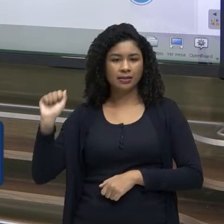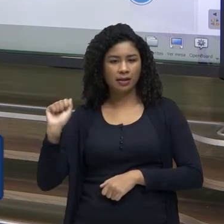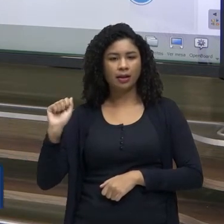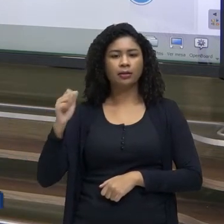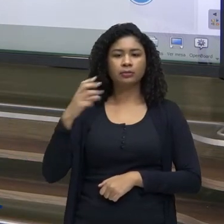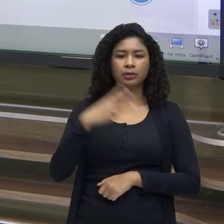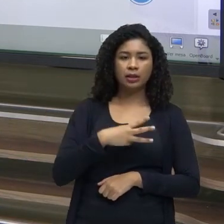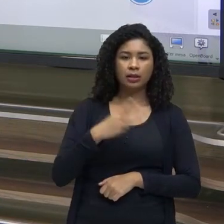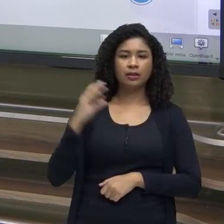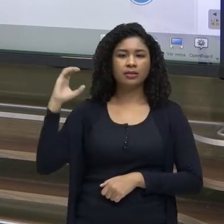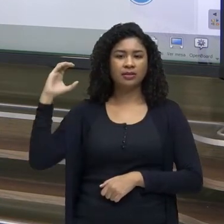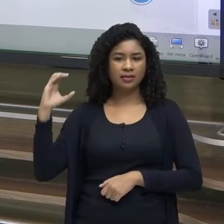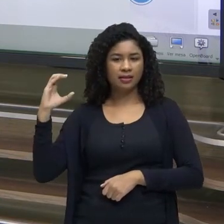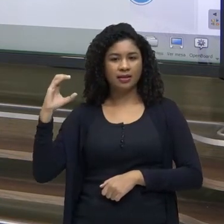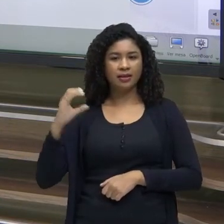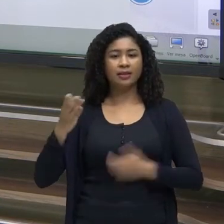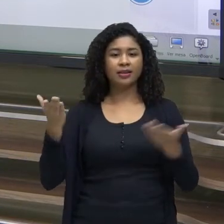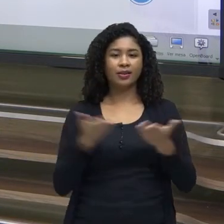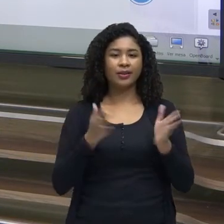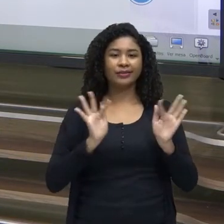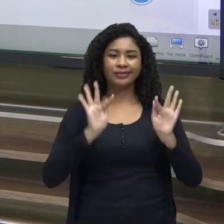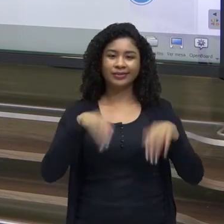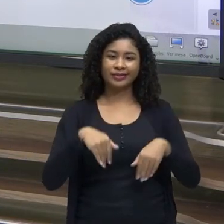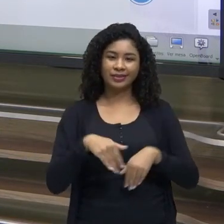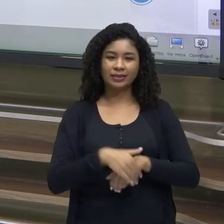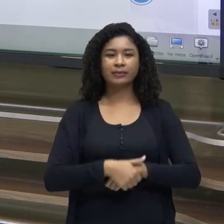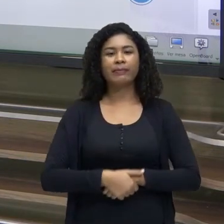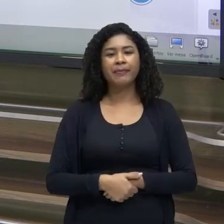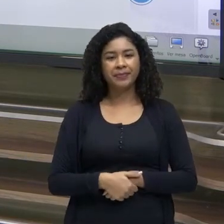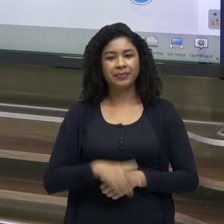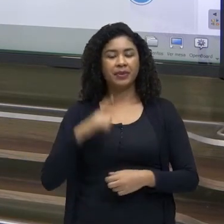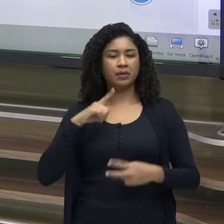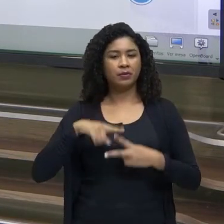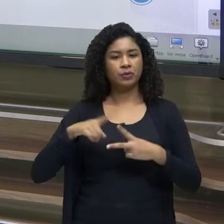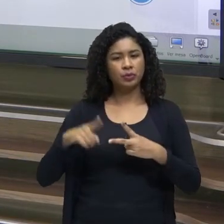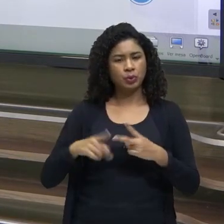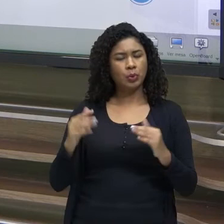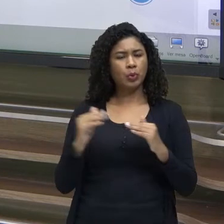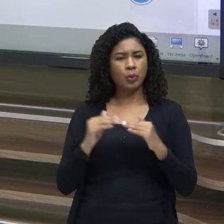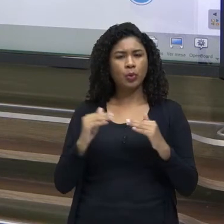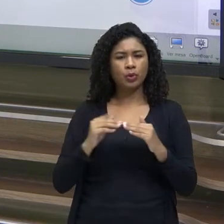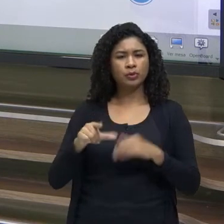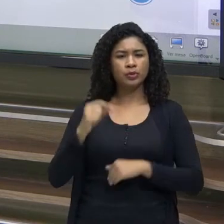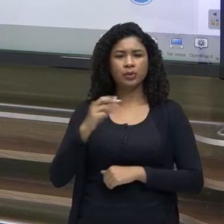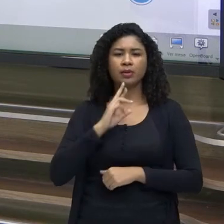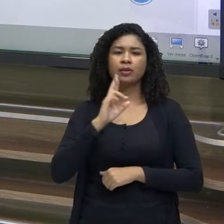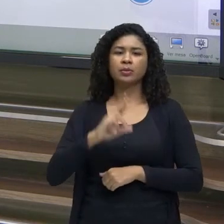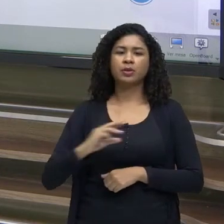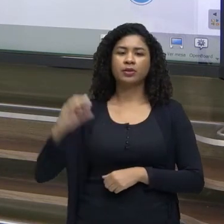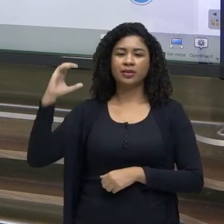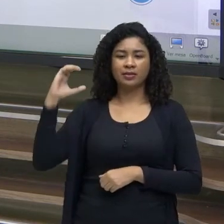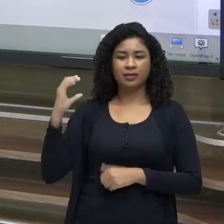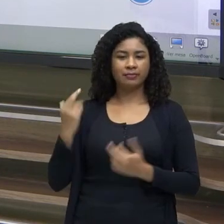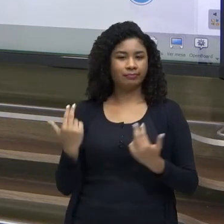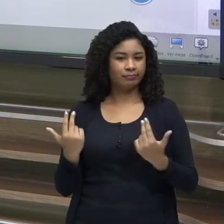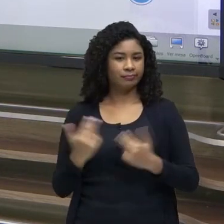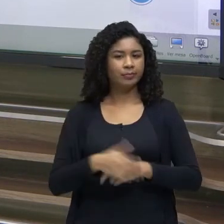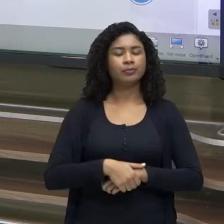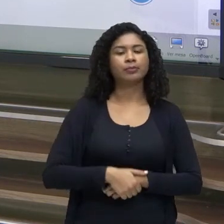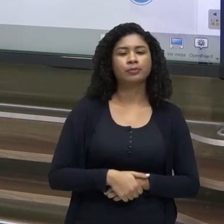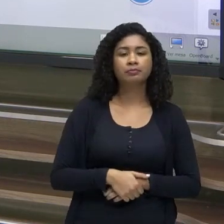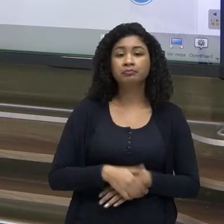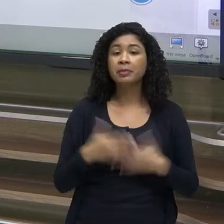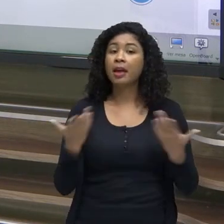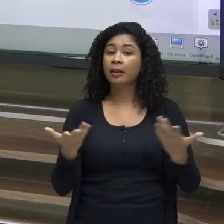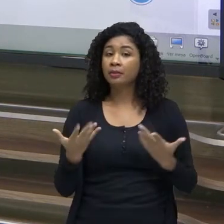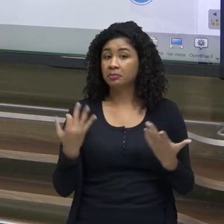de letra C e fechou as participações. Então, a gente tem a Késia e o Manuel que concordaram que a letra C é a resposta correta. Será que é?